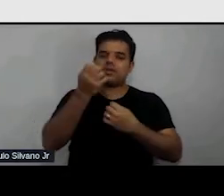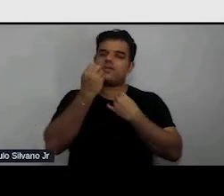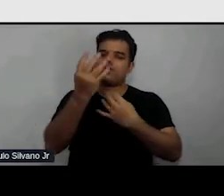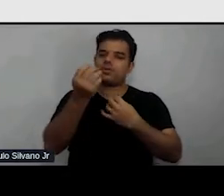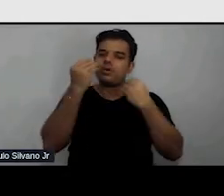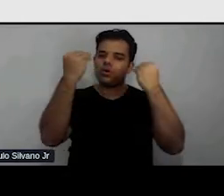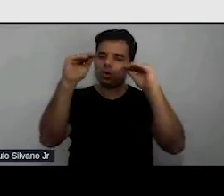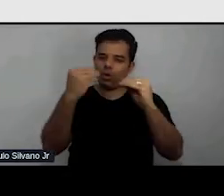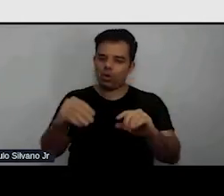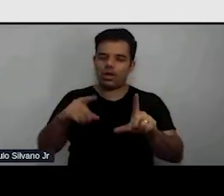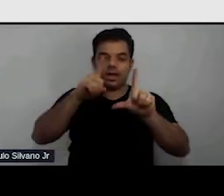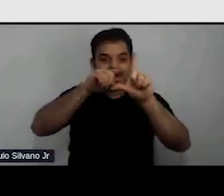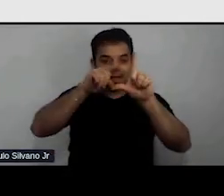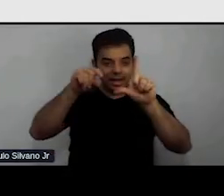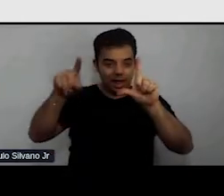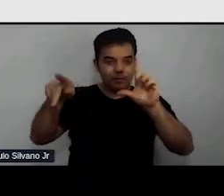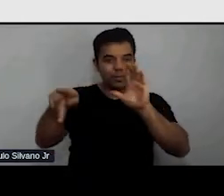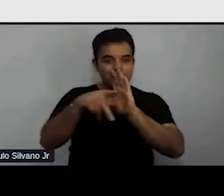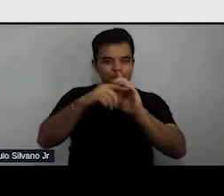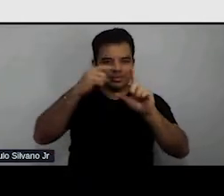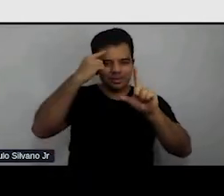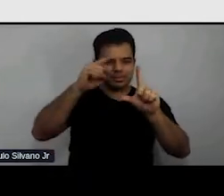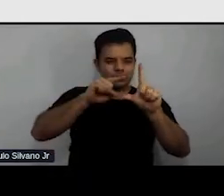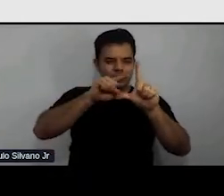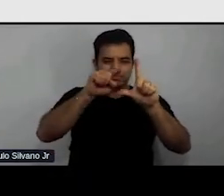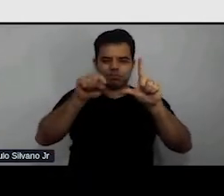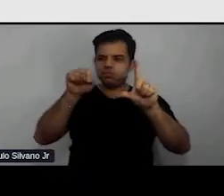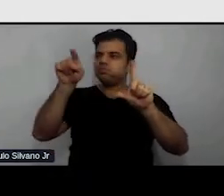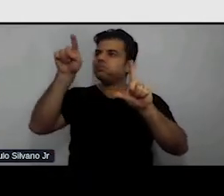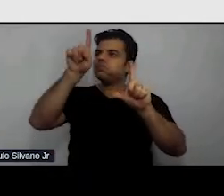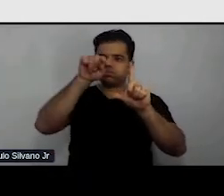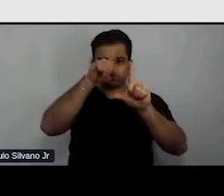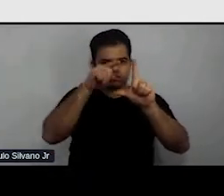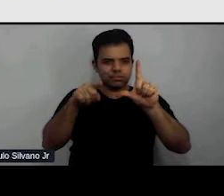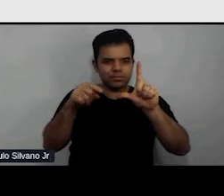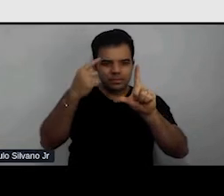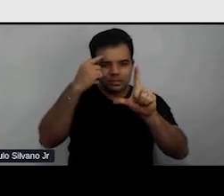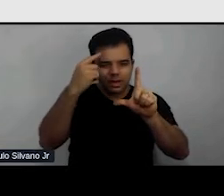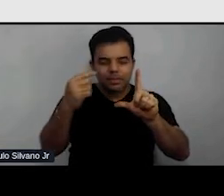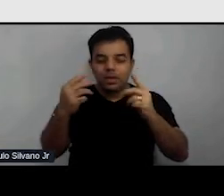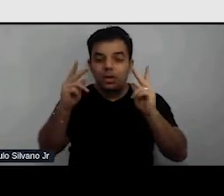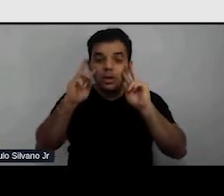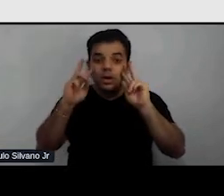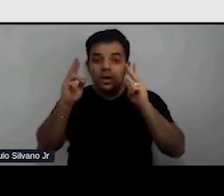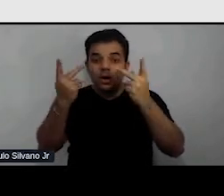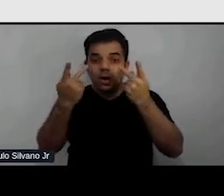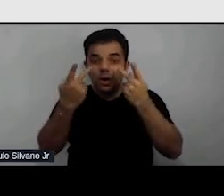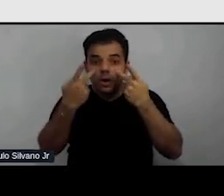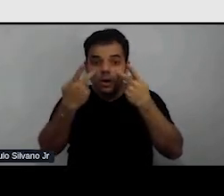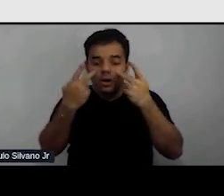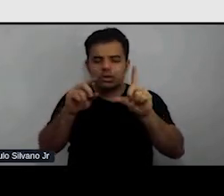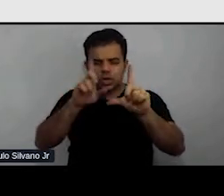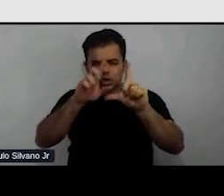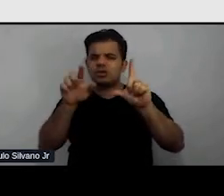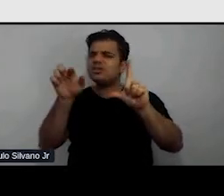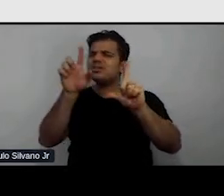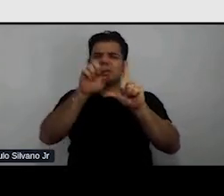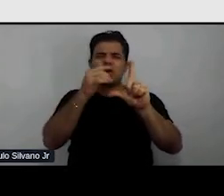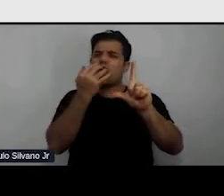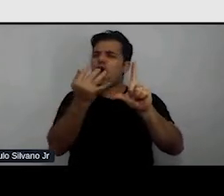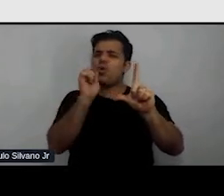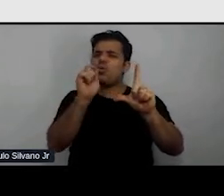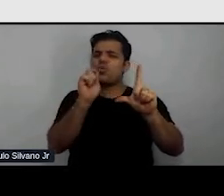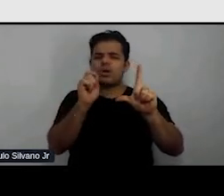gente tem um gráfico de linha e numa simulação para monocromia, dá para ver que a distinção é muito difícil. Se a